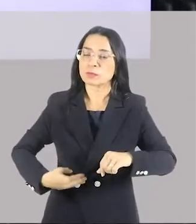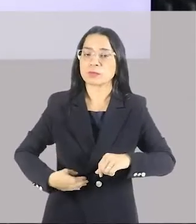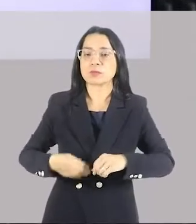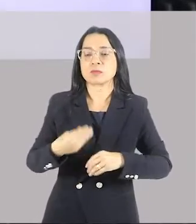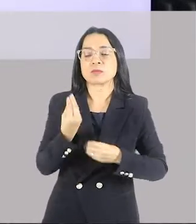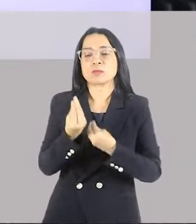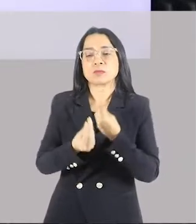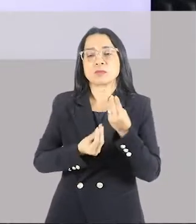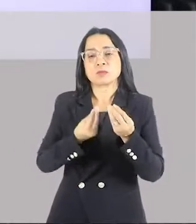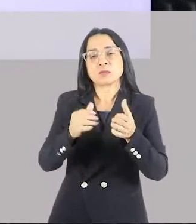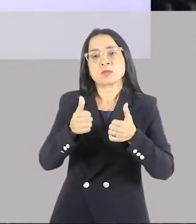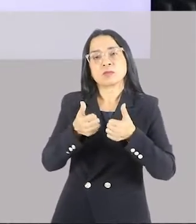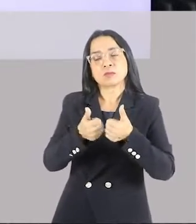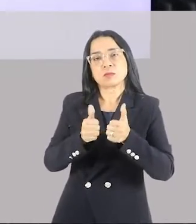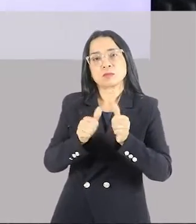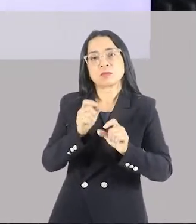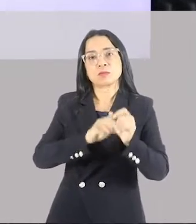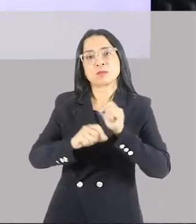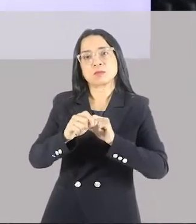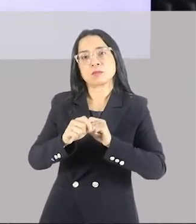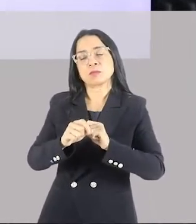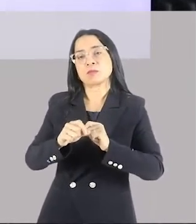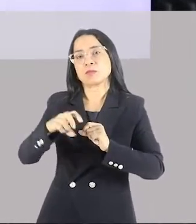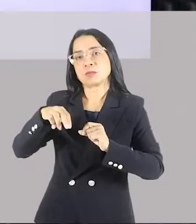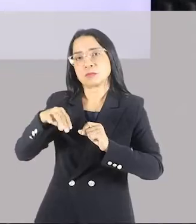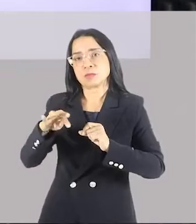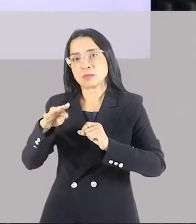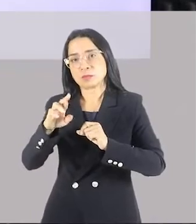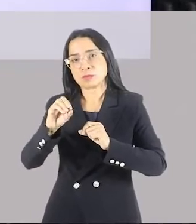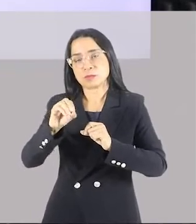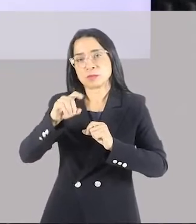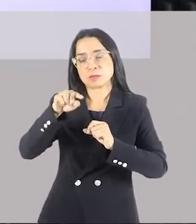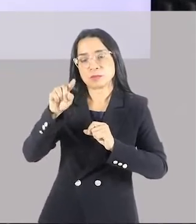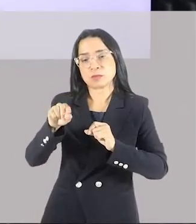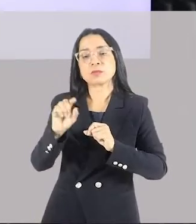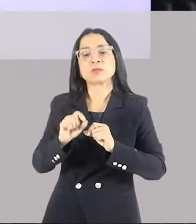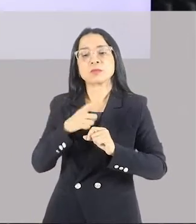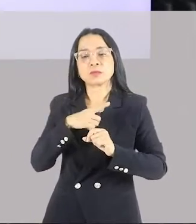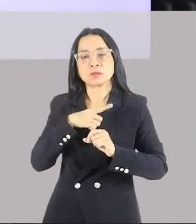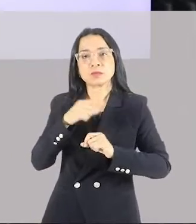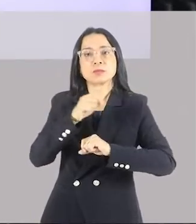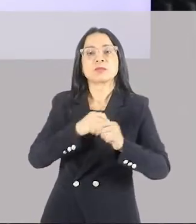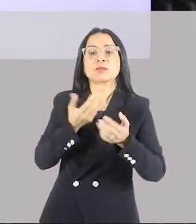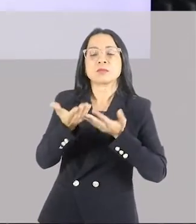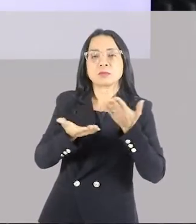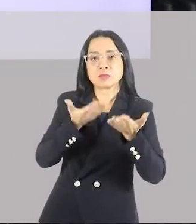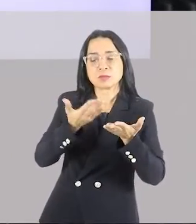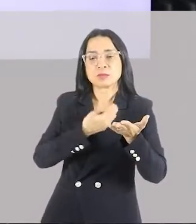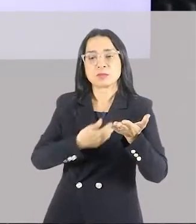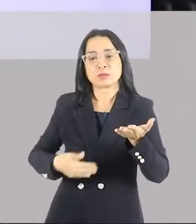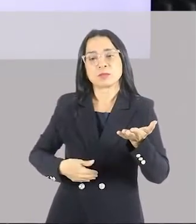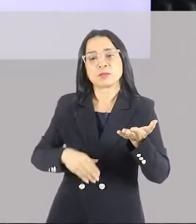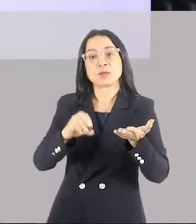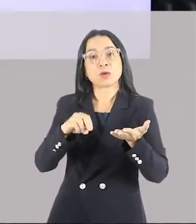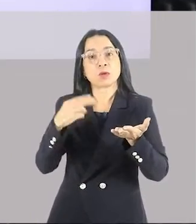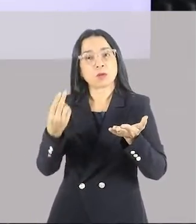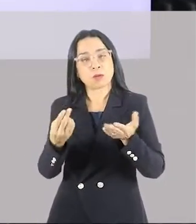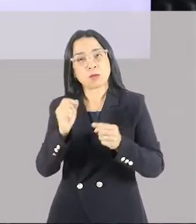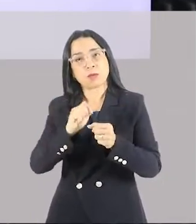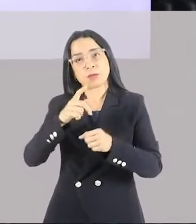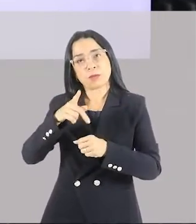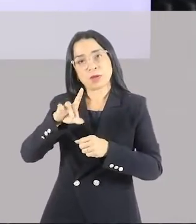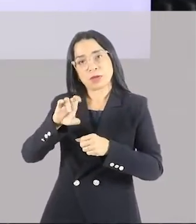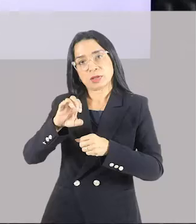por meio dos ônibus, dos metrôs, que prestam serviço público, ou também por meio dos pedágios, quando